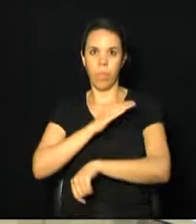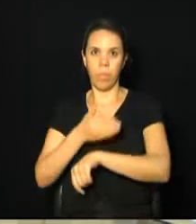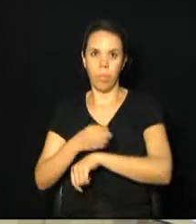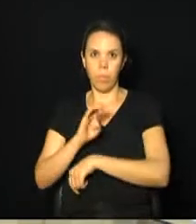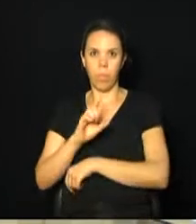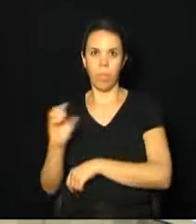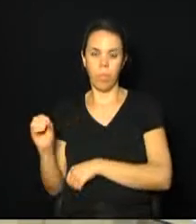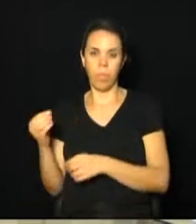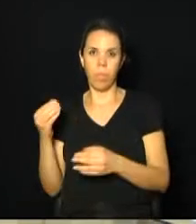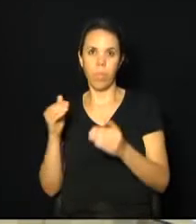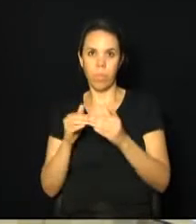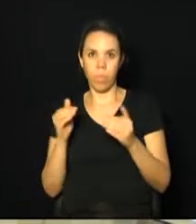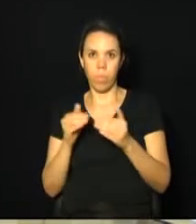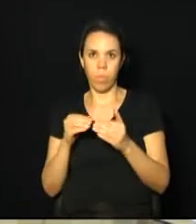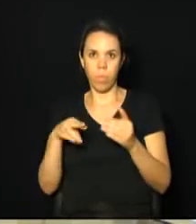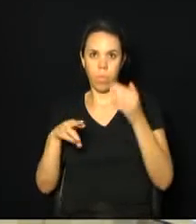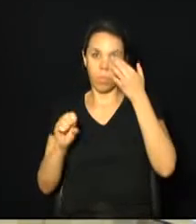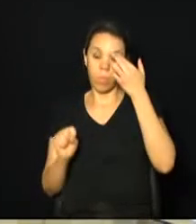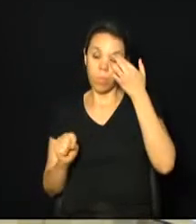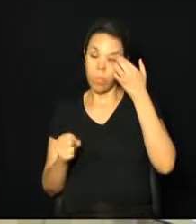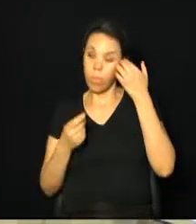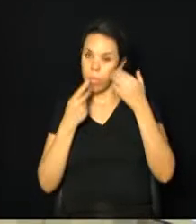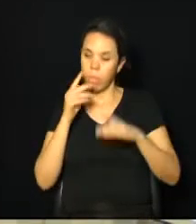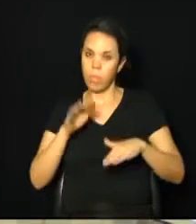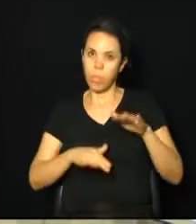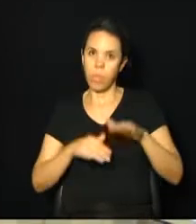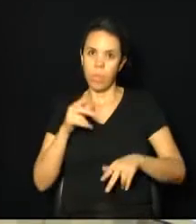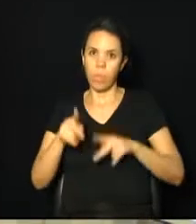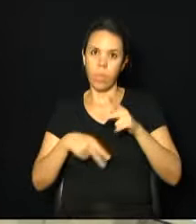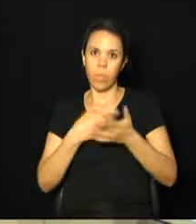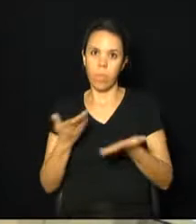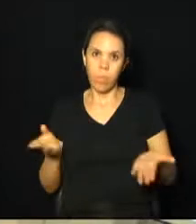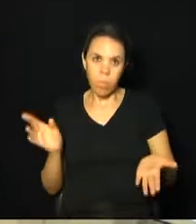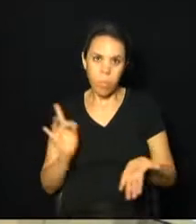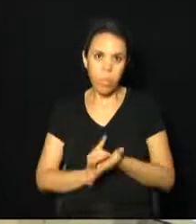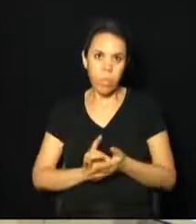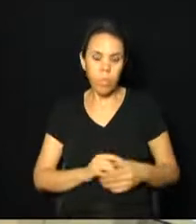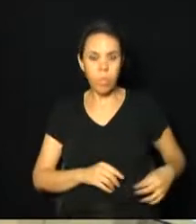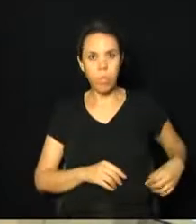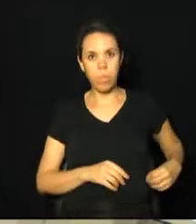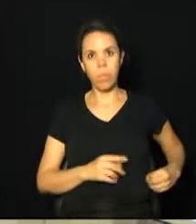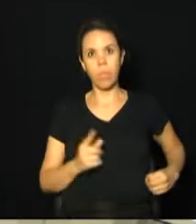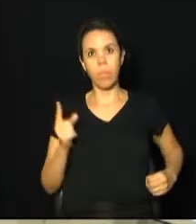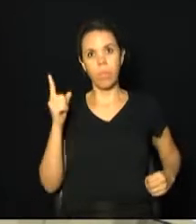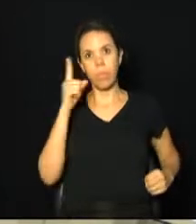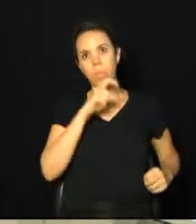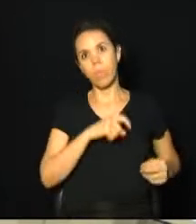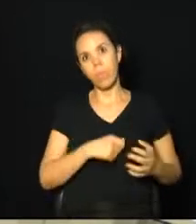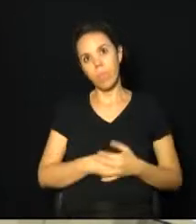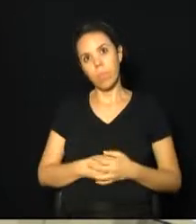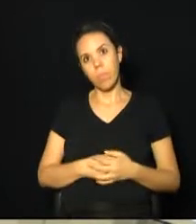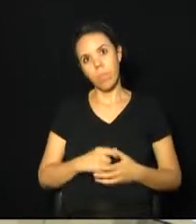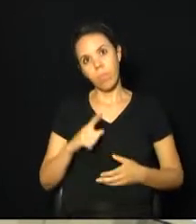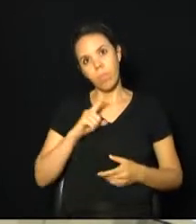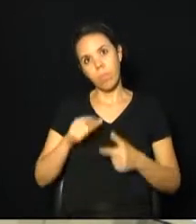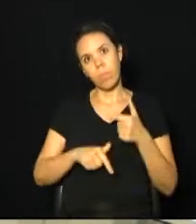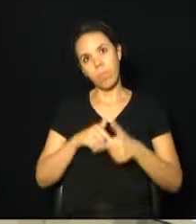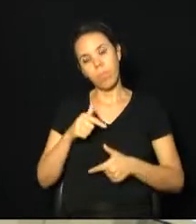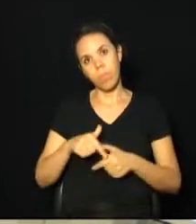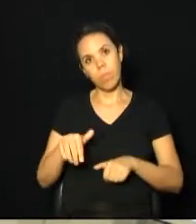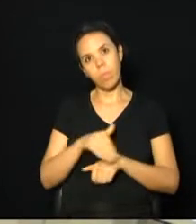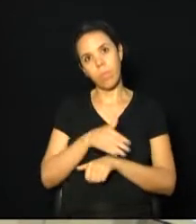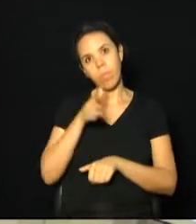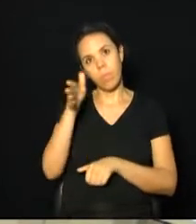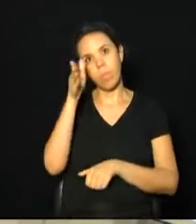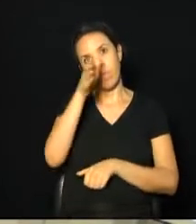Concordo em partes com o que o Marcos falou. A população realmente é complicada. A gente tem feito trabalho na